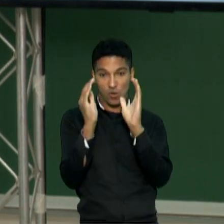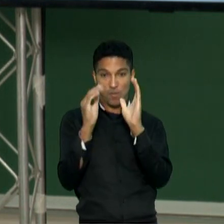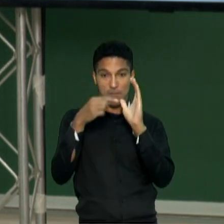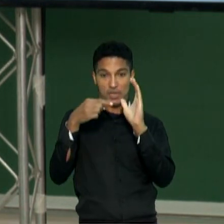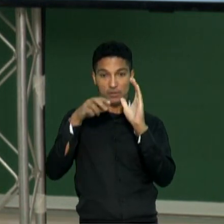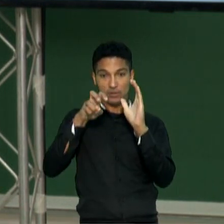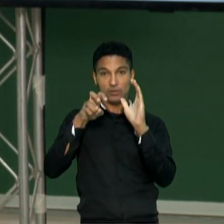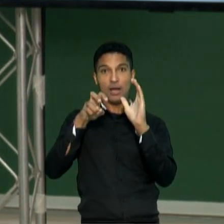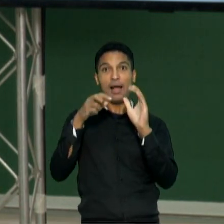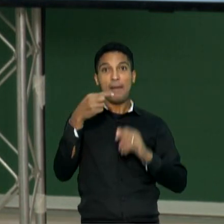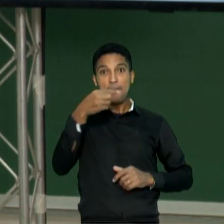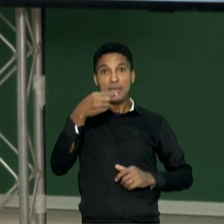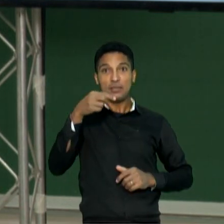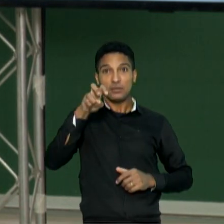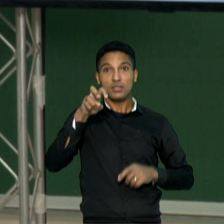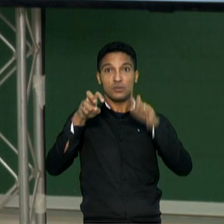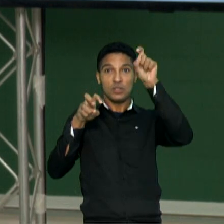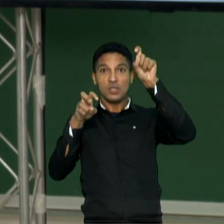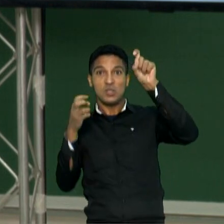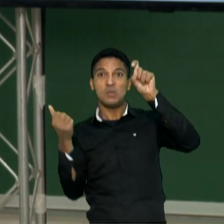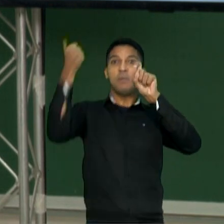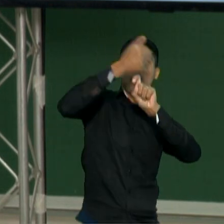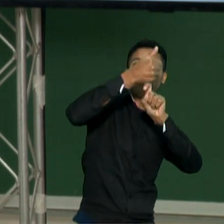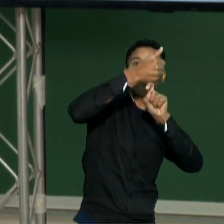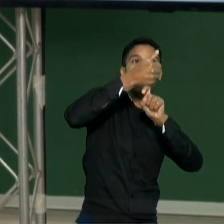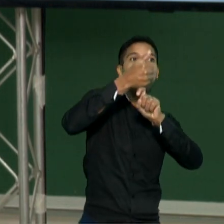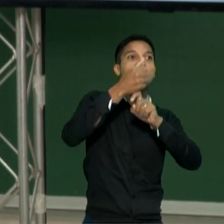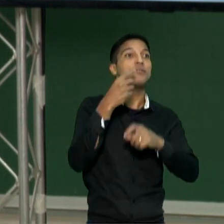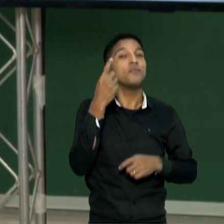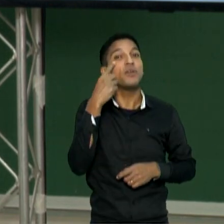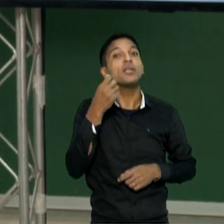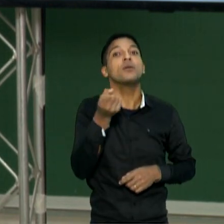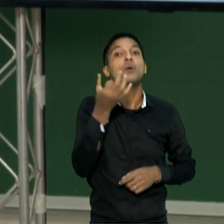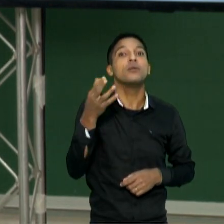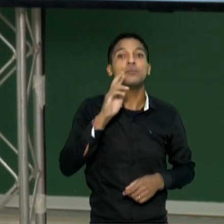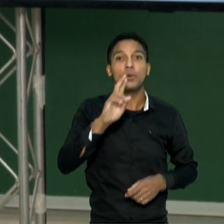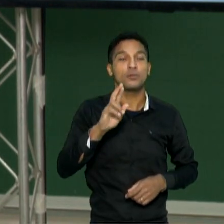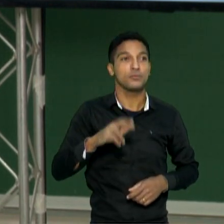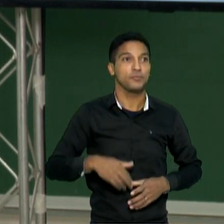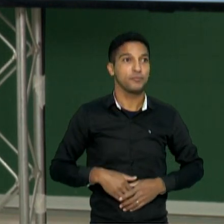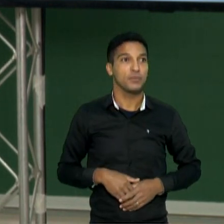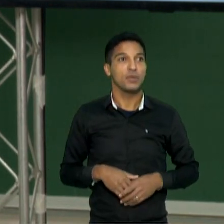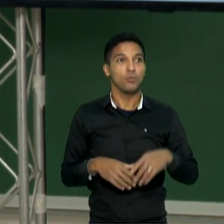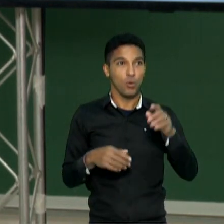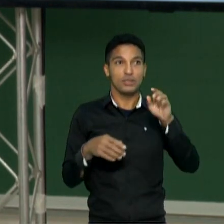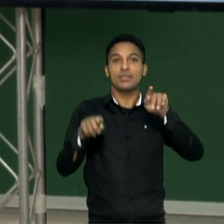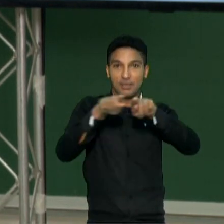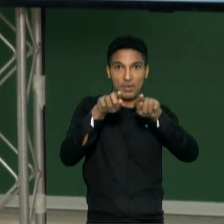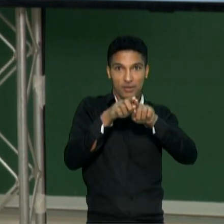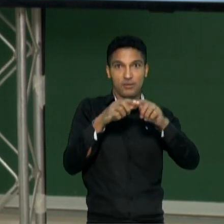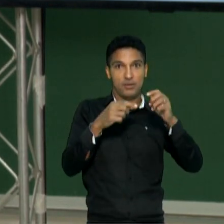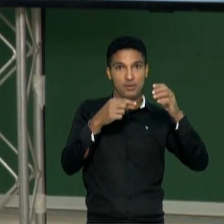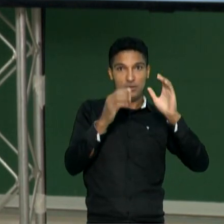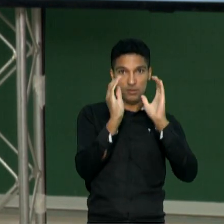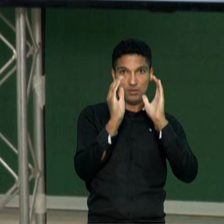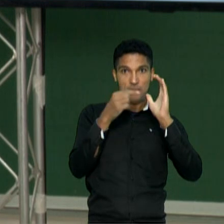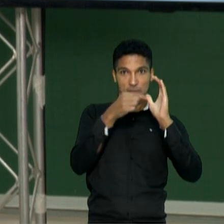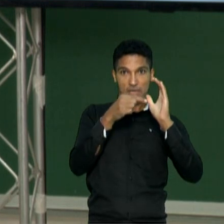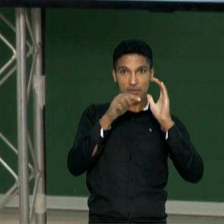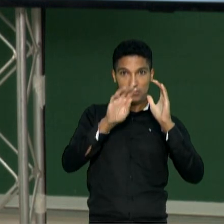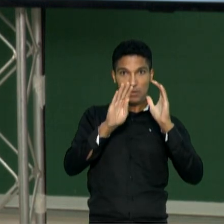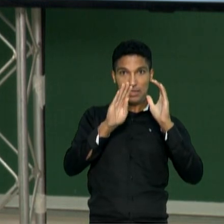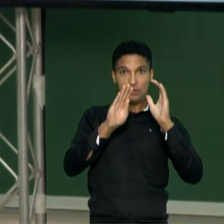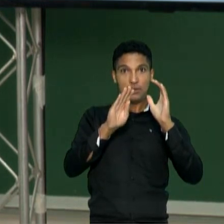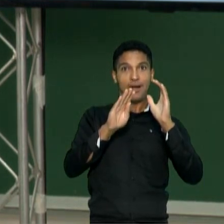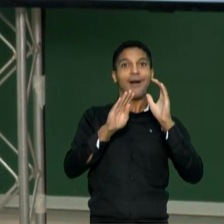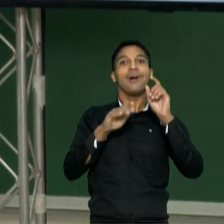menos 5, calcula e veja o quanto que isso vai dar. Troca depois por menos 4, depois troca por 4, coloca o